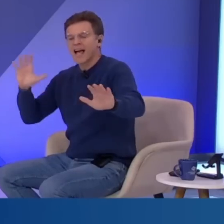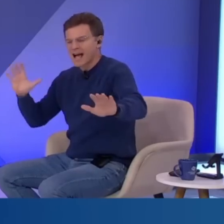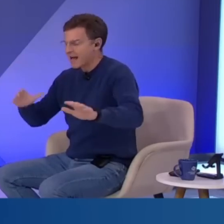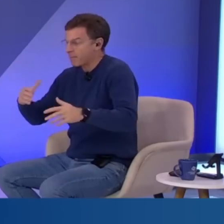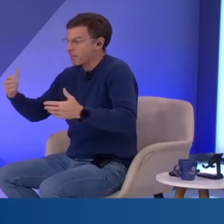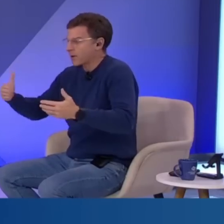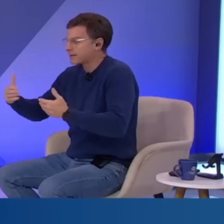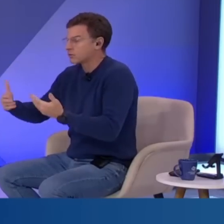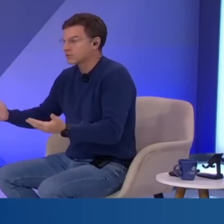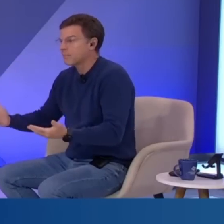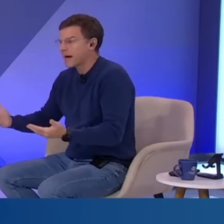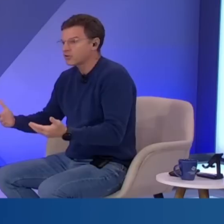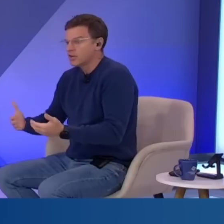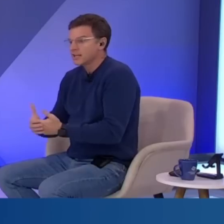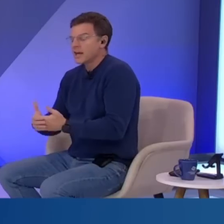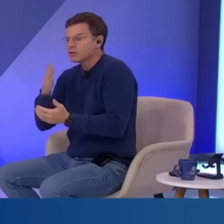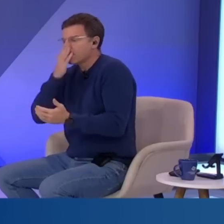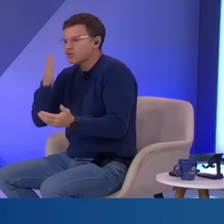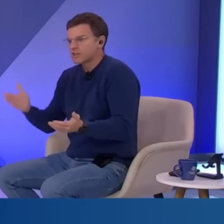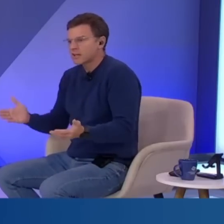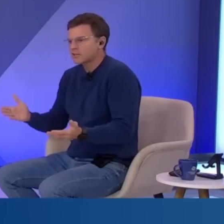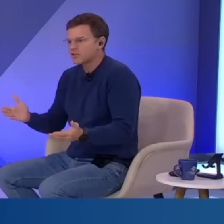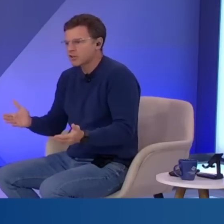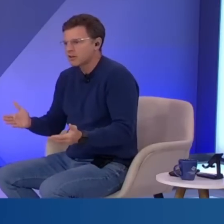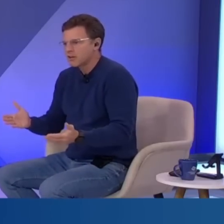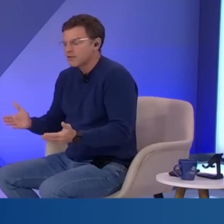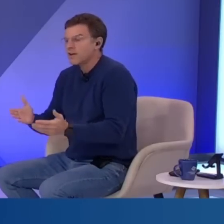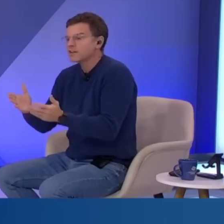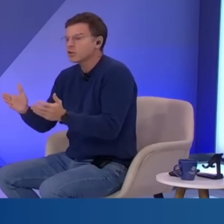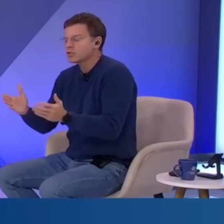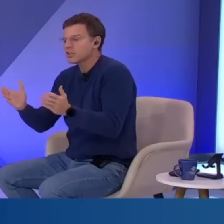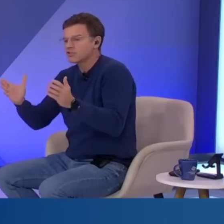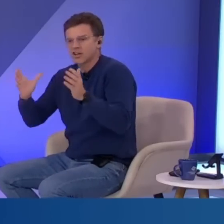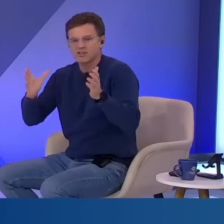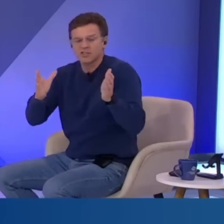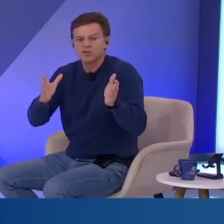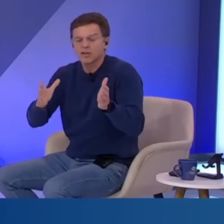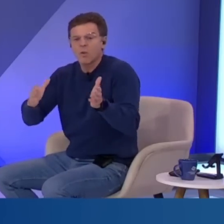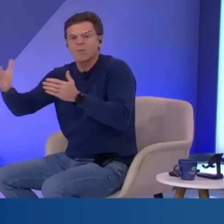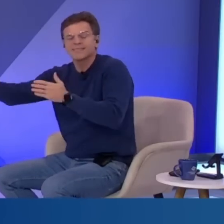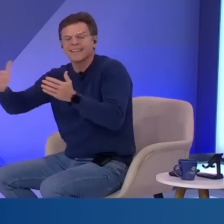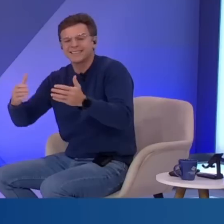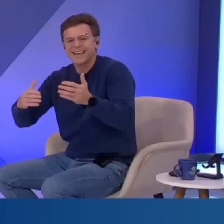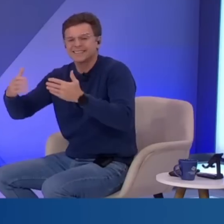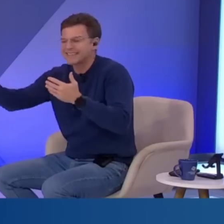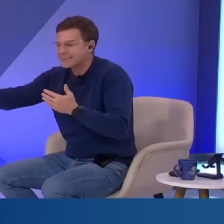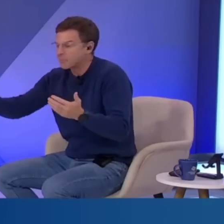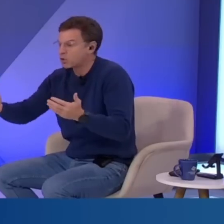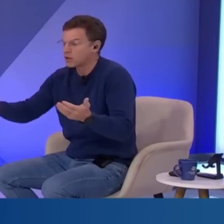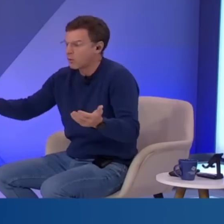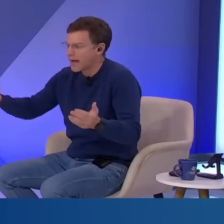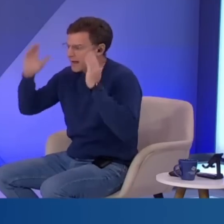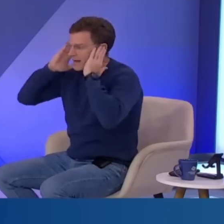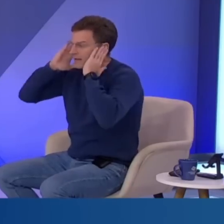para poder afastar a população desse debate, que é um debate que tem que existir. Veja só o seguinte, gente, se isso não é uma ciência